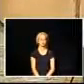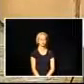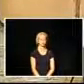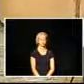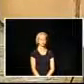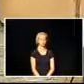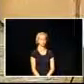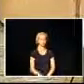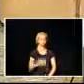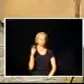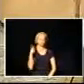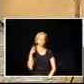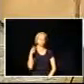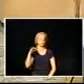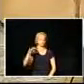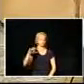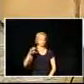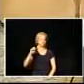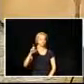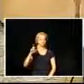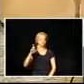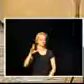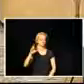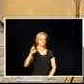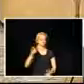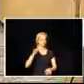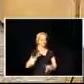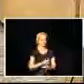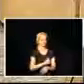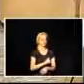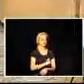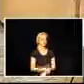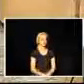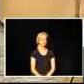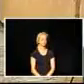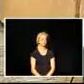ausente. Vereador Nunes Coelho, presente.